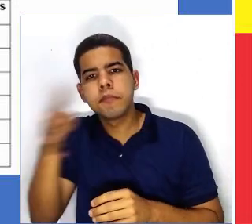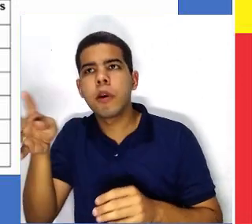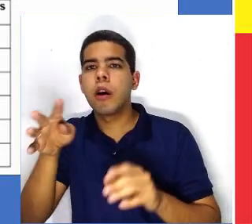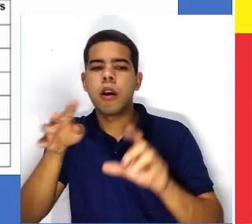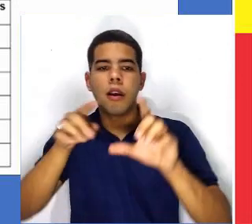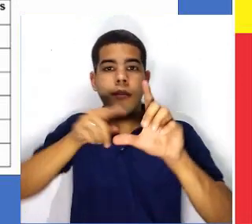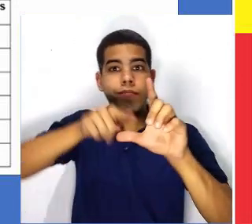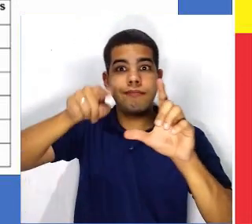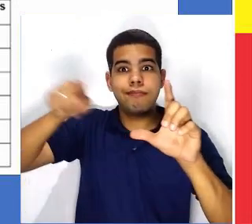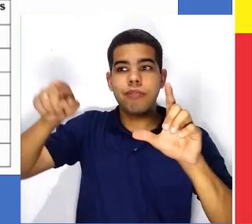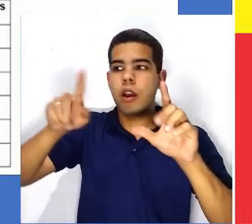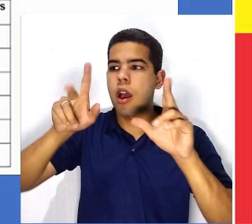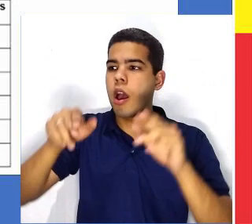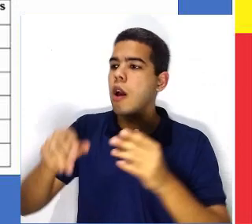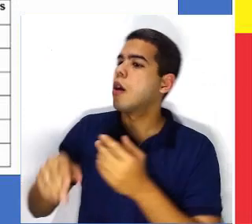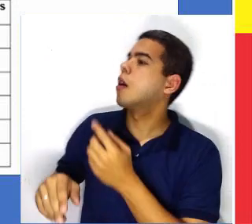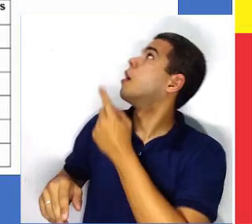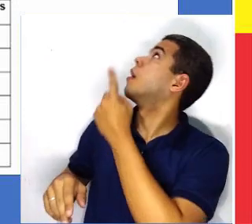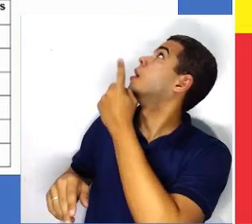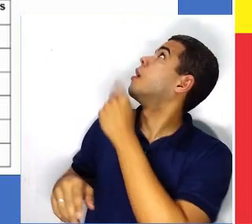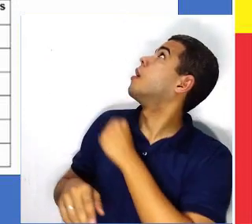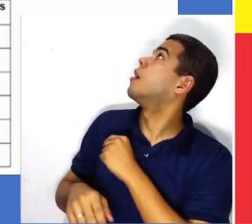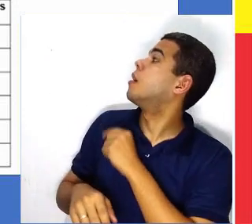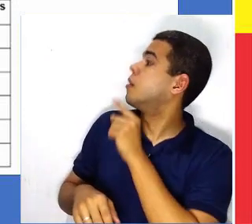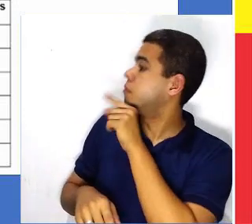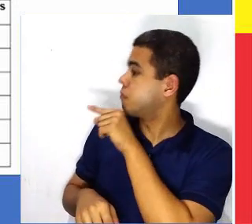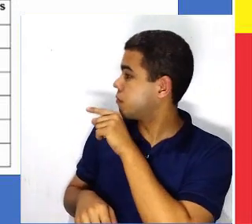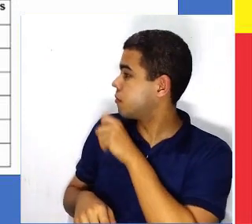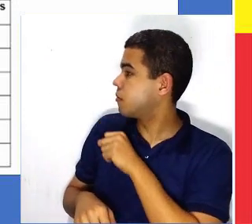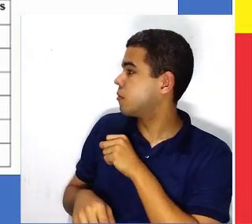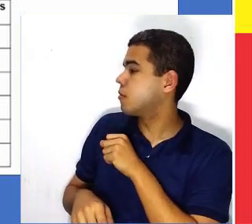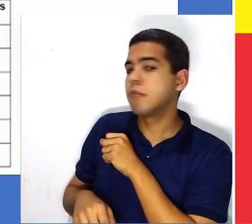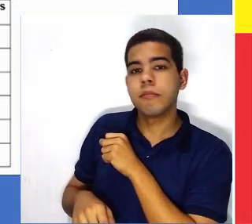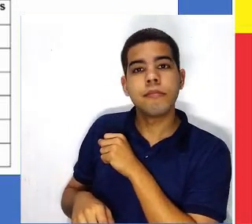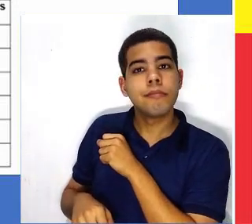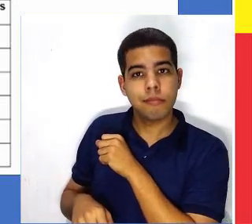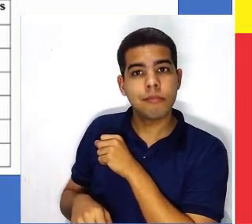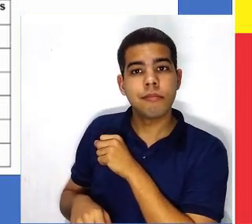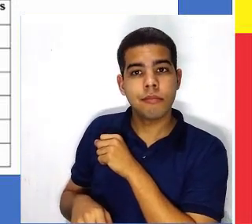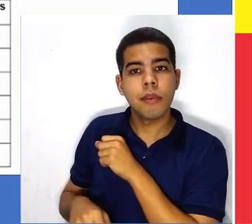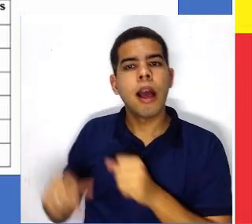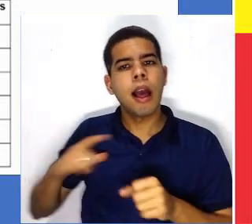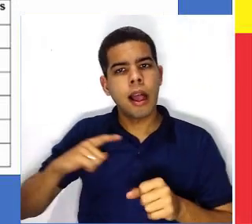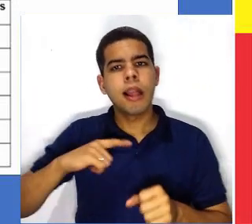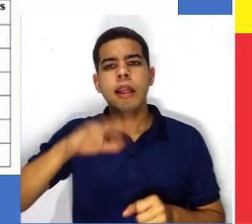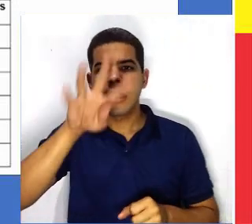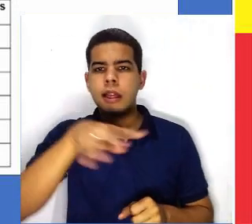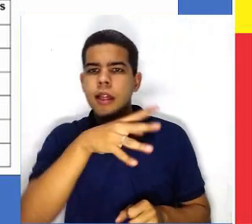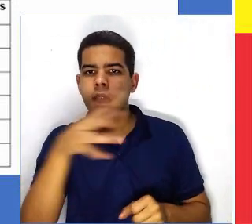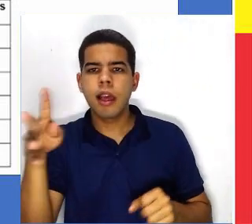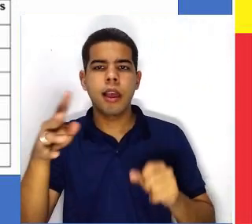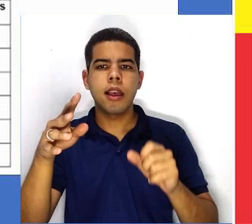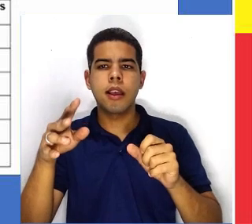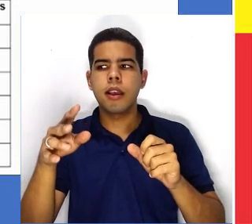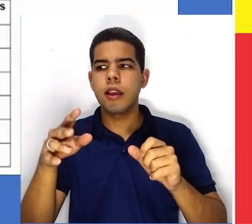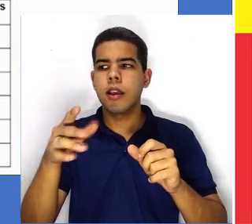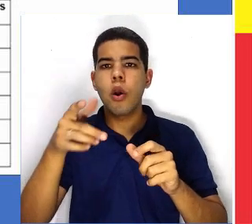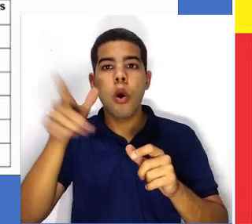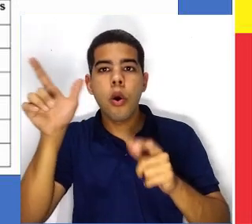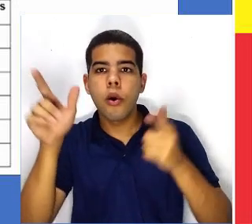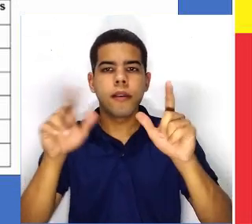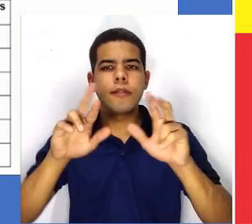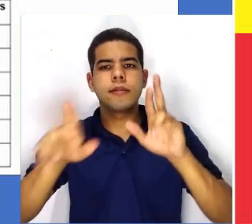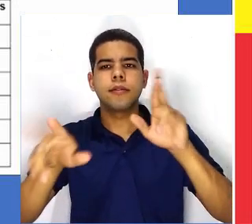coloquei aí para você o desenho de um gráfico de setores, que eu vou falar já para você, e o exemplo de uma tabela, como os dados